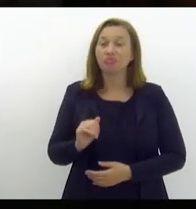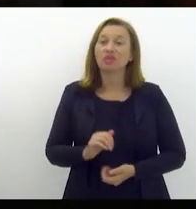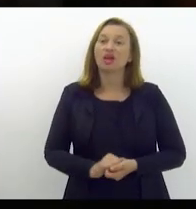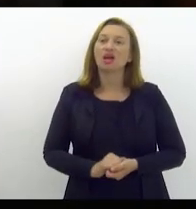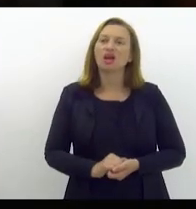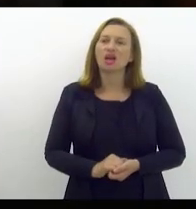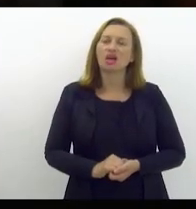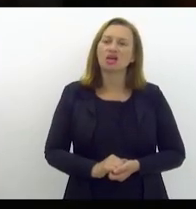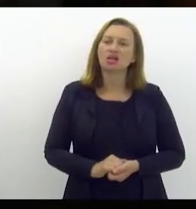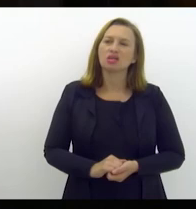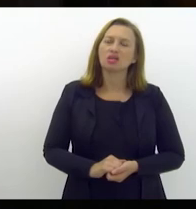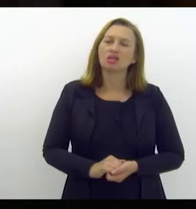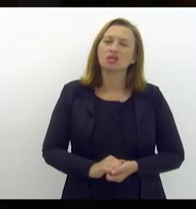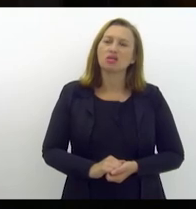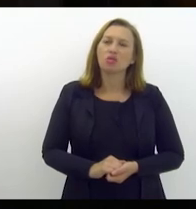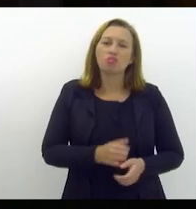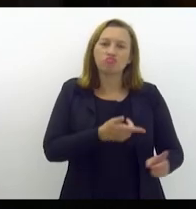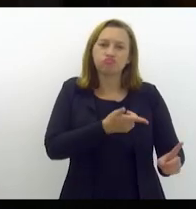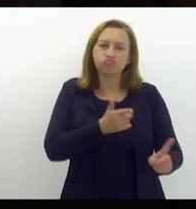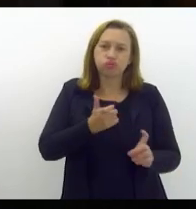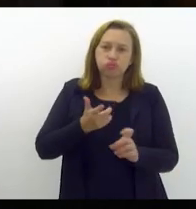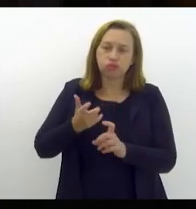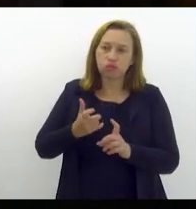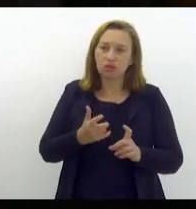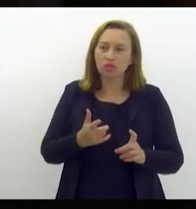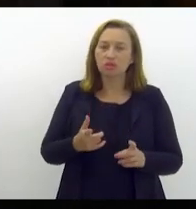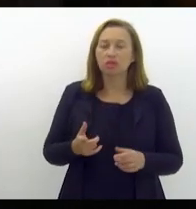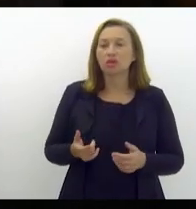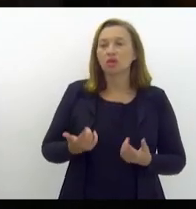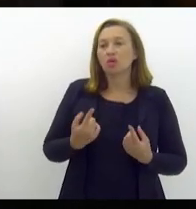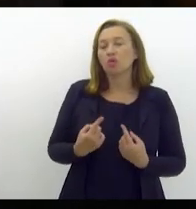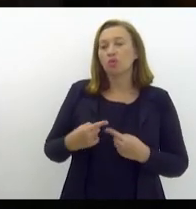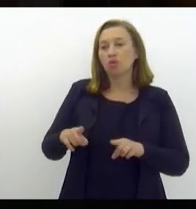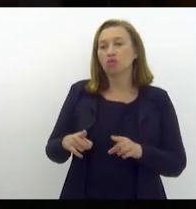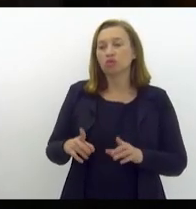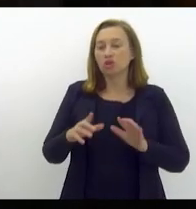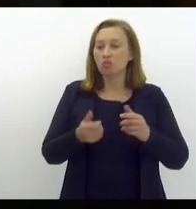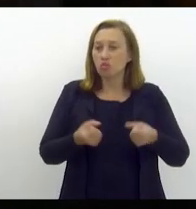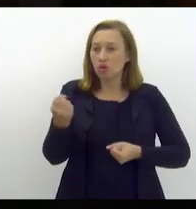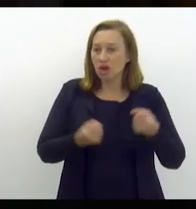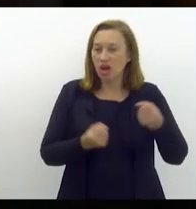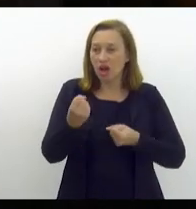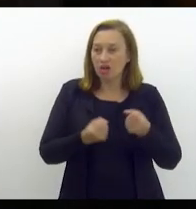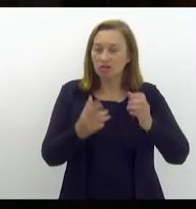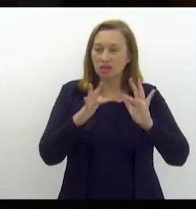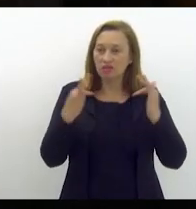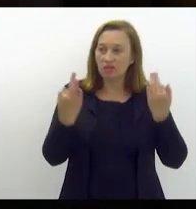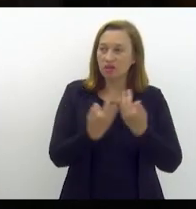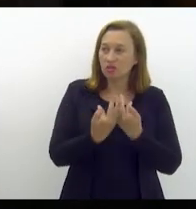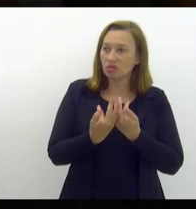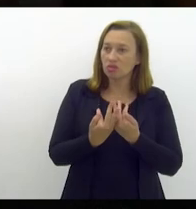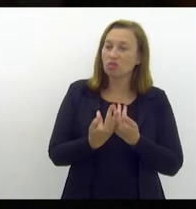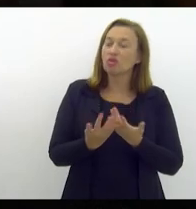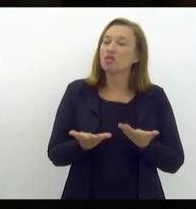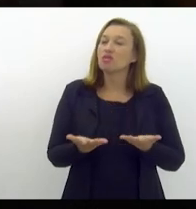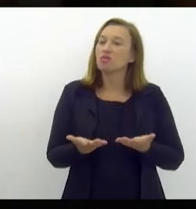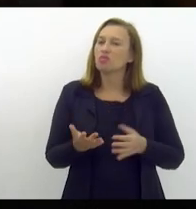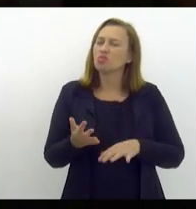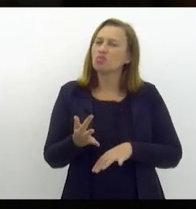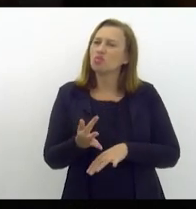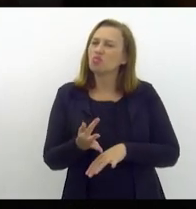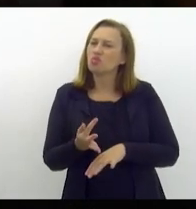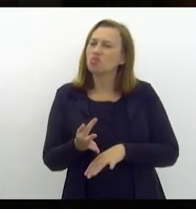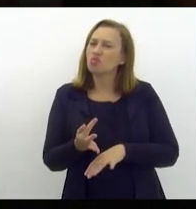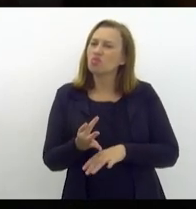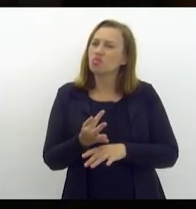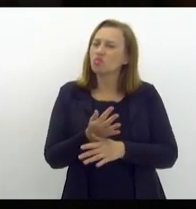acionando ali os seus fuzis contra um carro de família, no último, agora no feriado do 7 de setembro, e